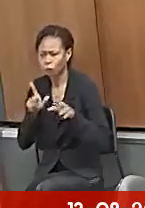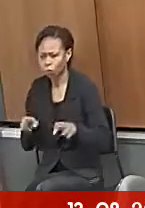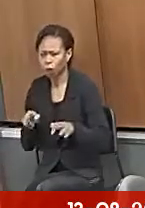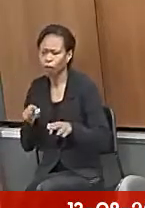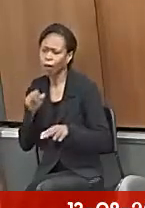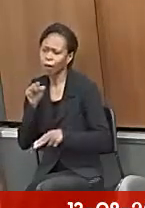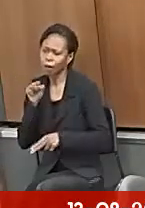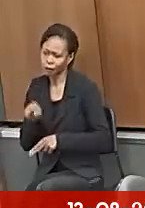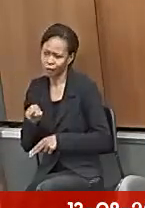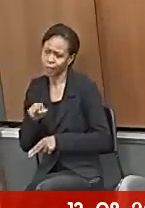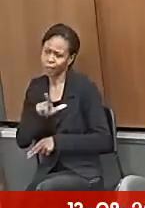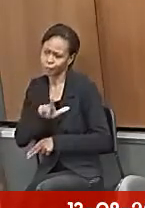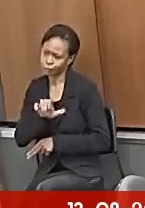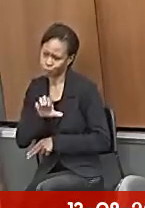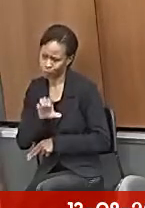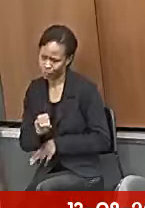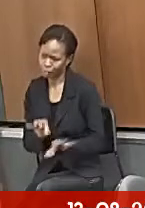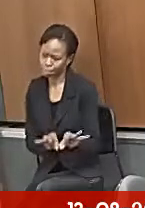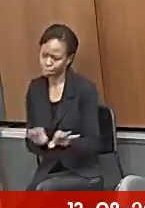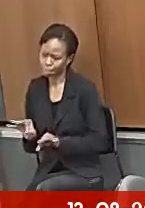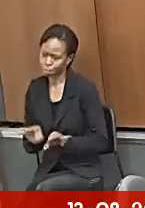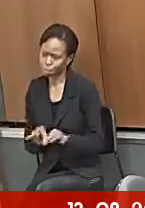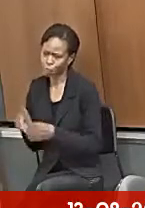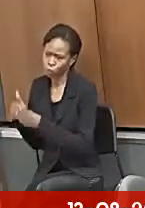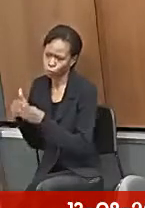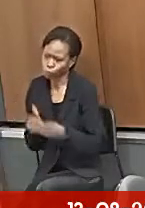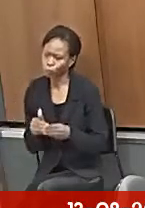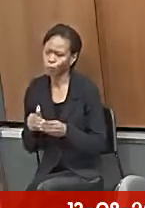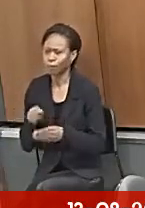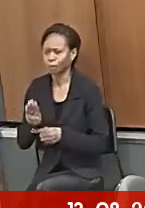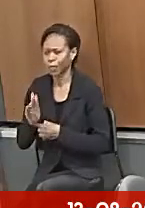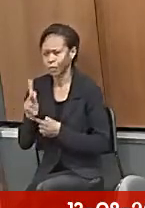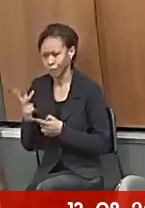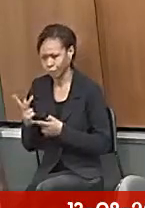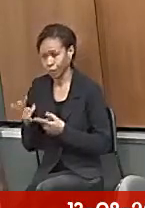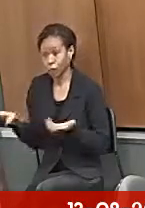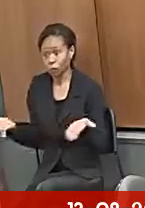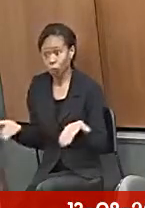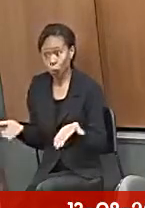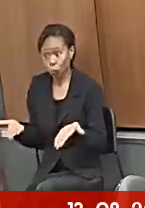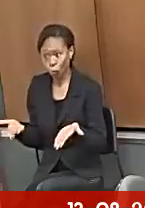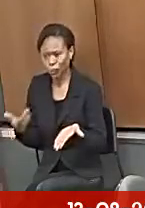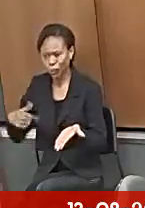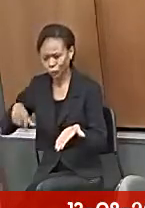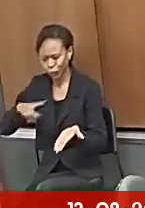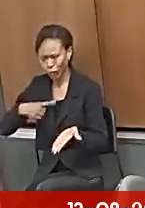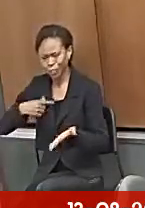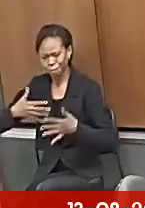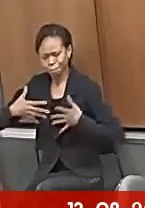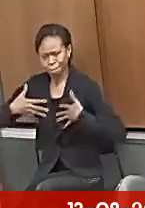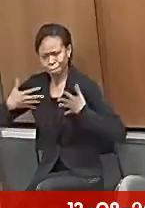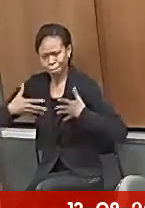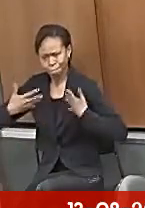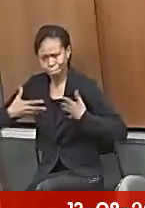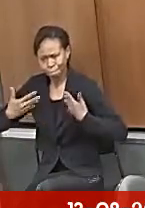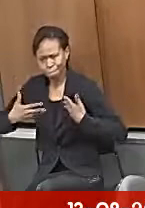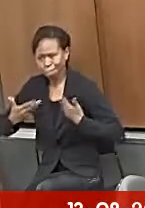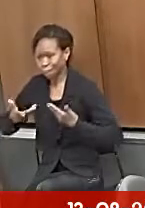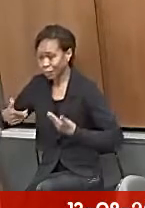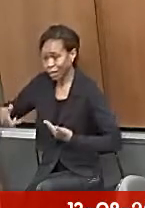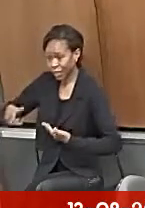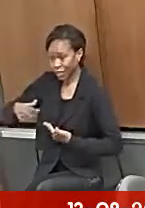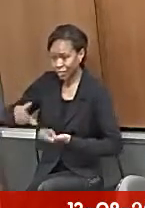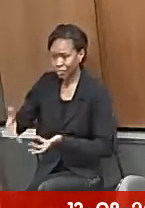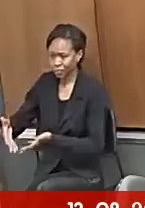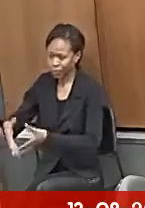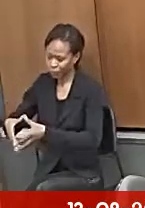organiza e trouxe aqui pra belo horizonte então a gente hoje é com muito orgulho que eu trouxe essa comissão que a gente